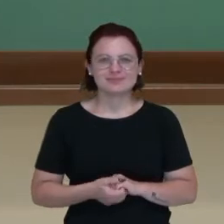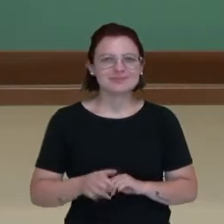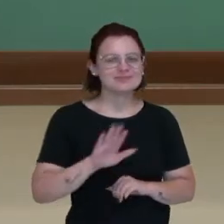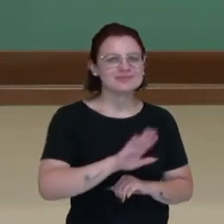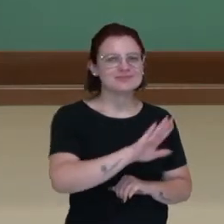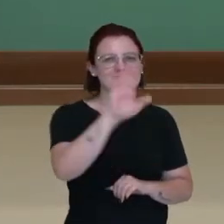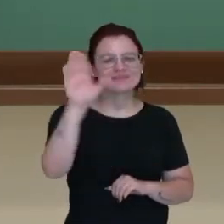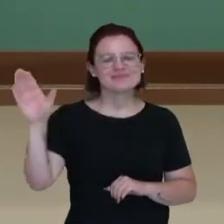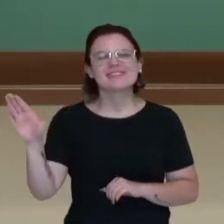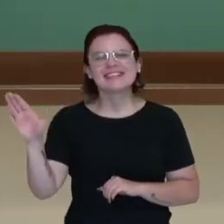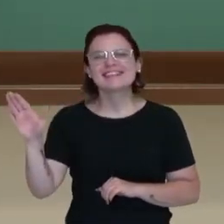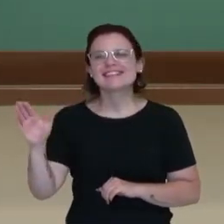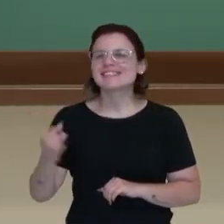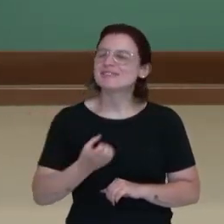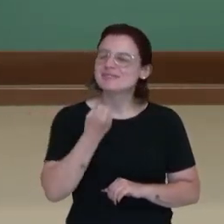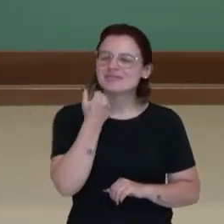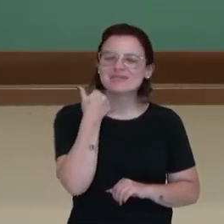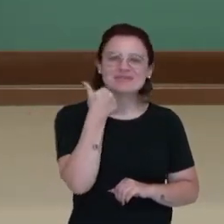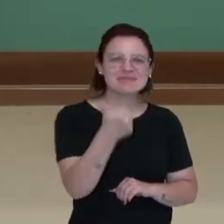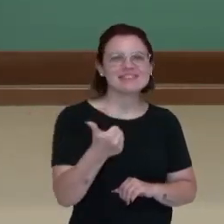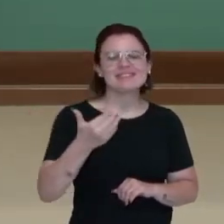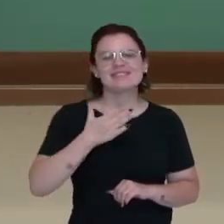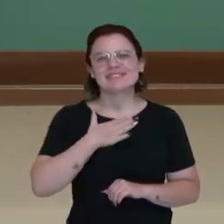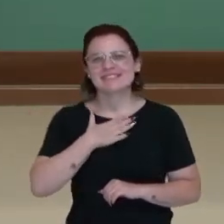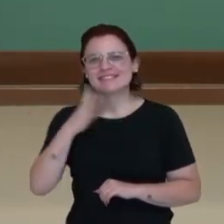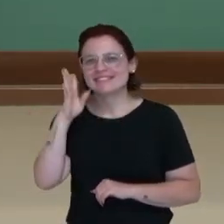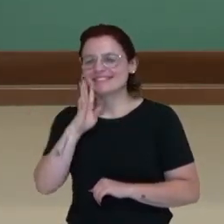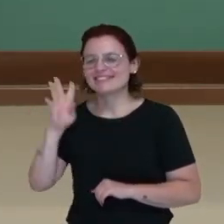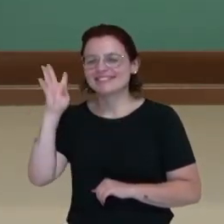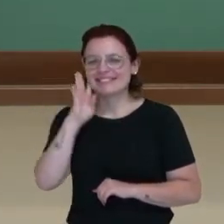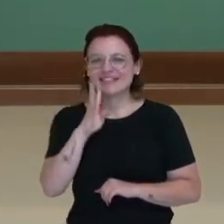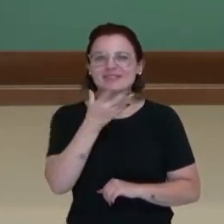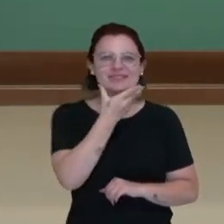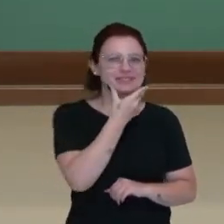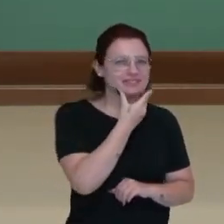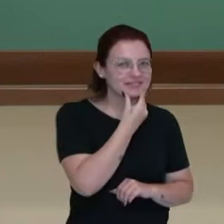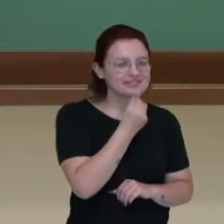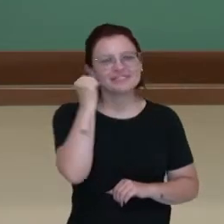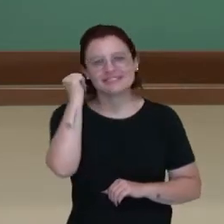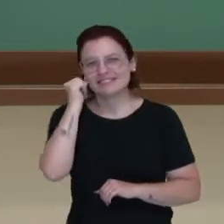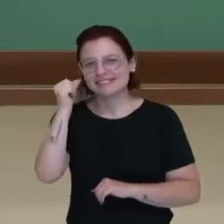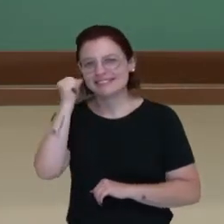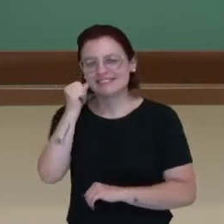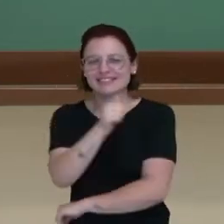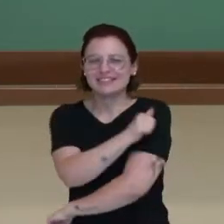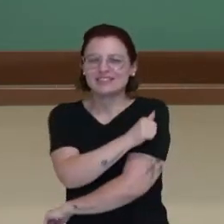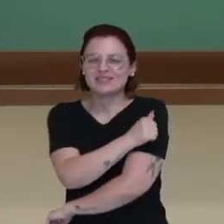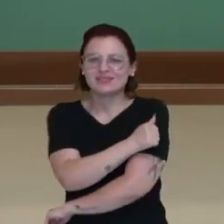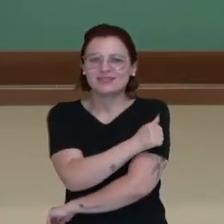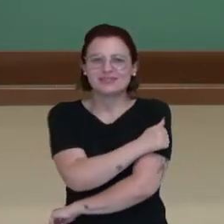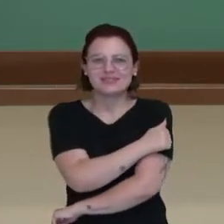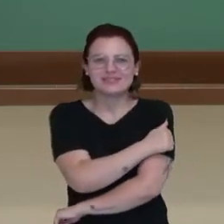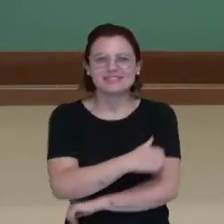Olá, meus excelentíssimos e excelentíssimas alunas e